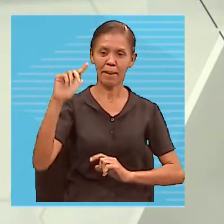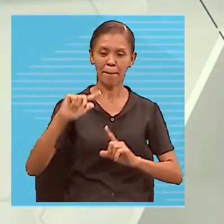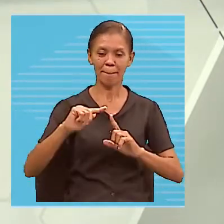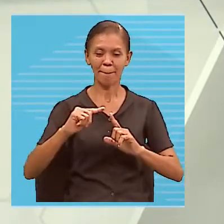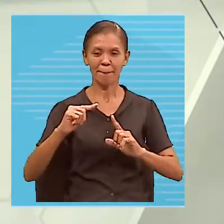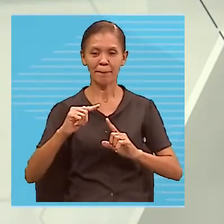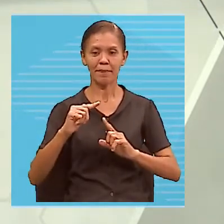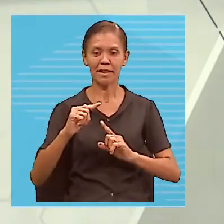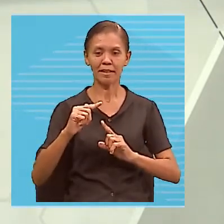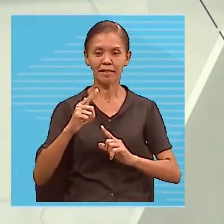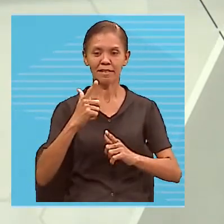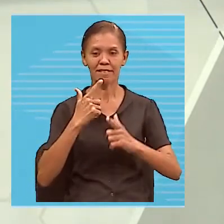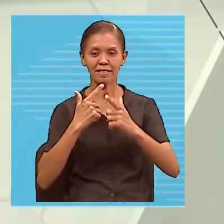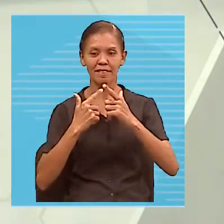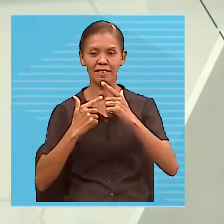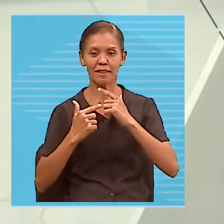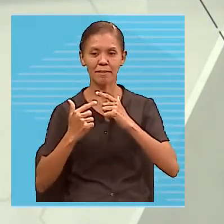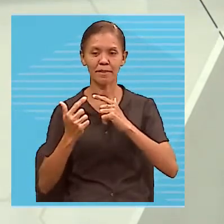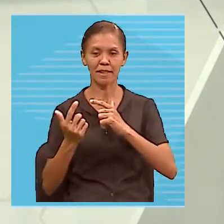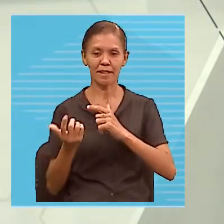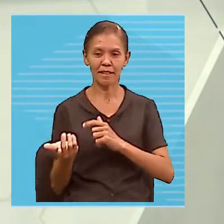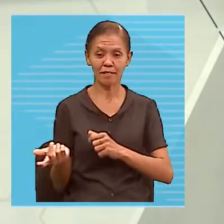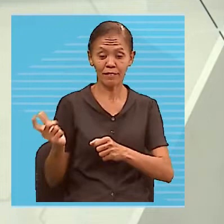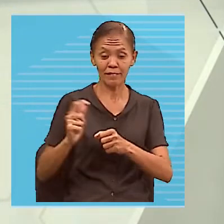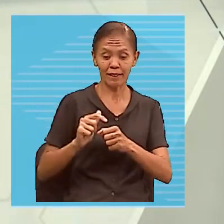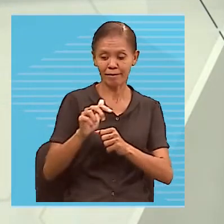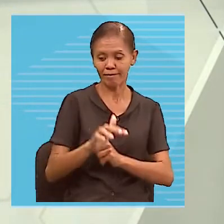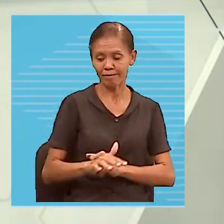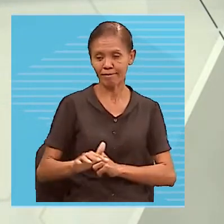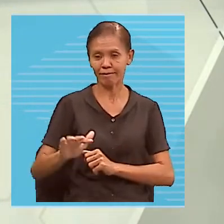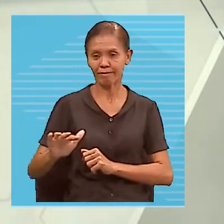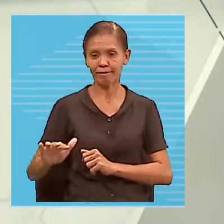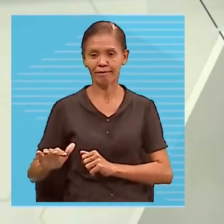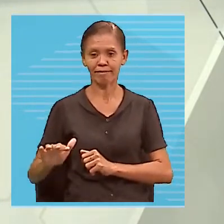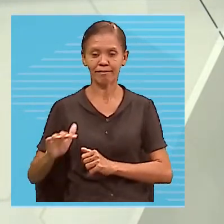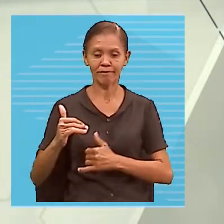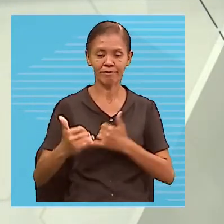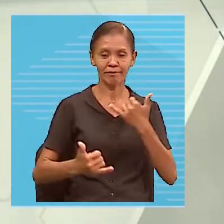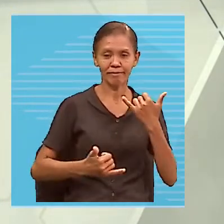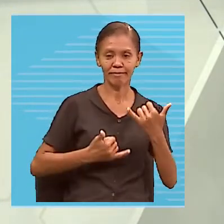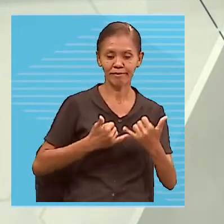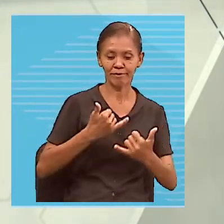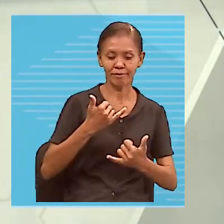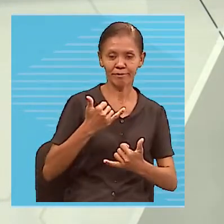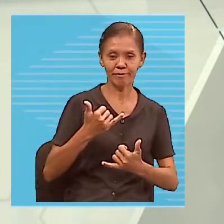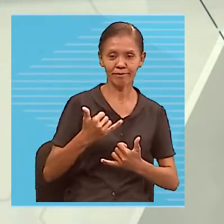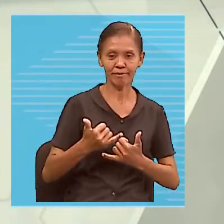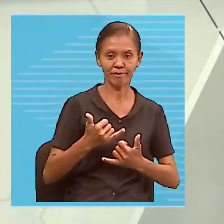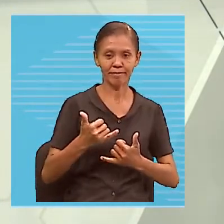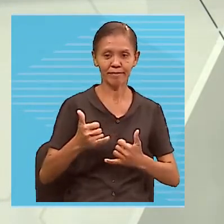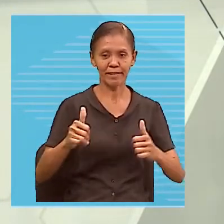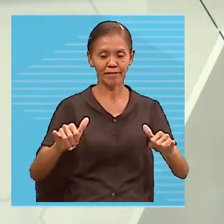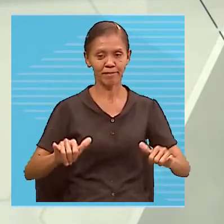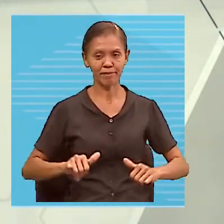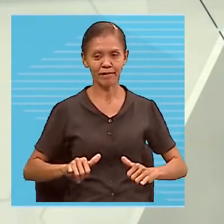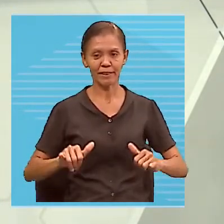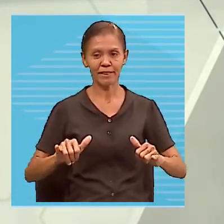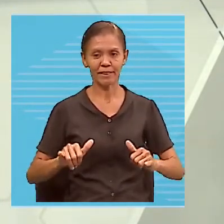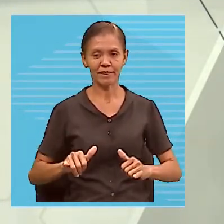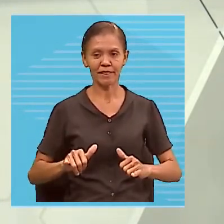crescer, e quando cresce quer voltar do início, porque um